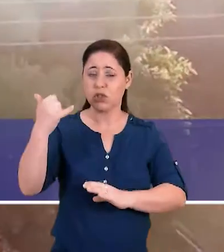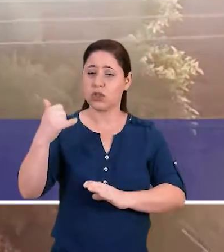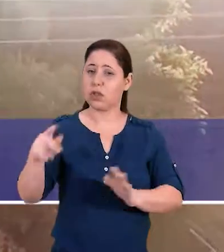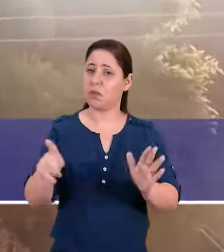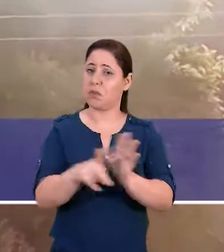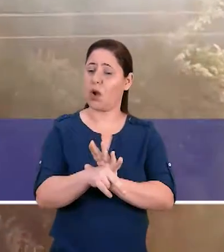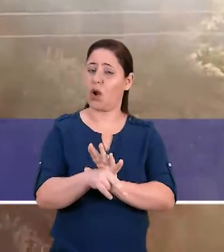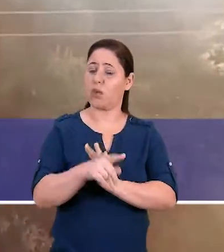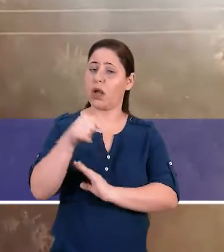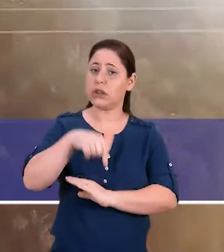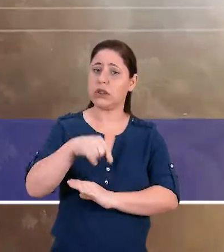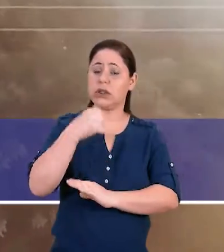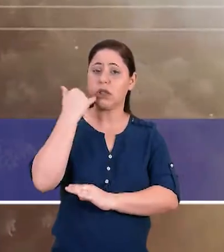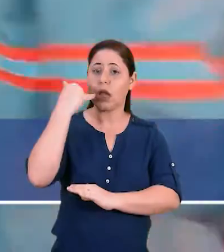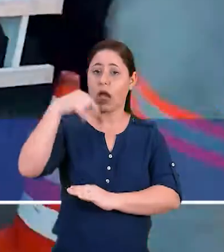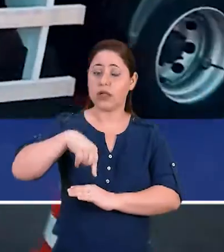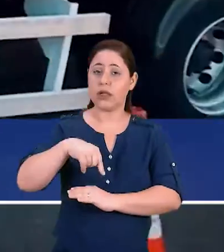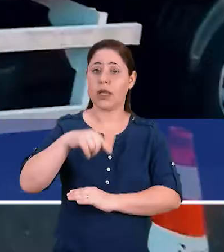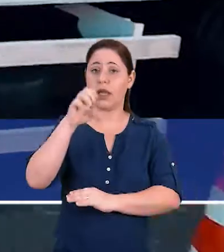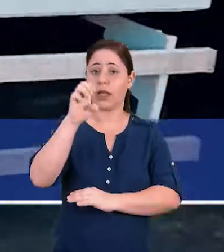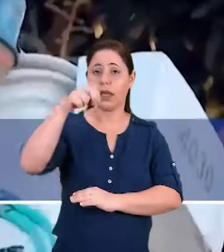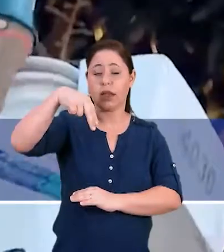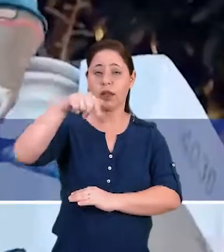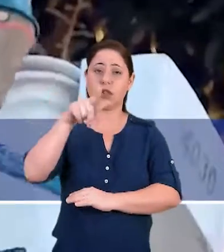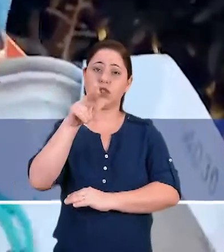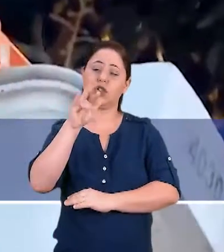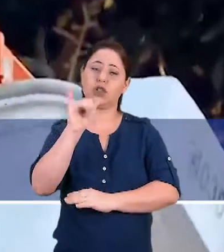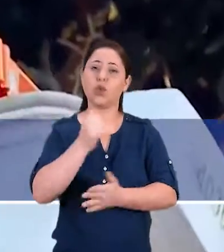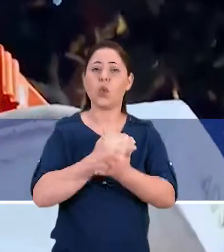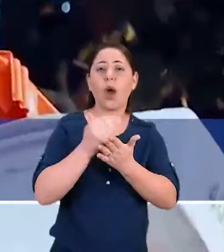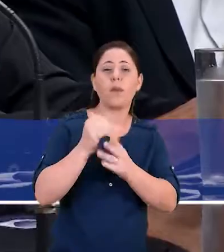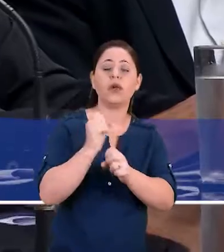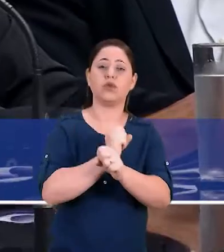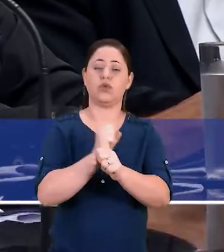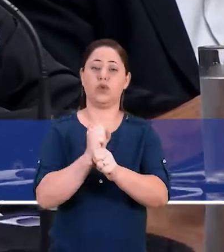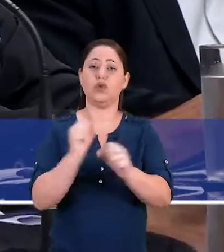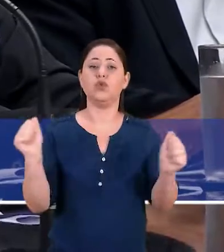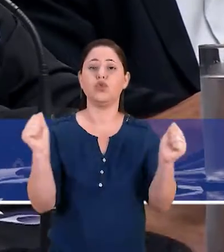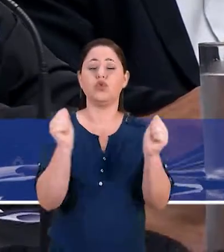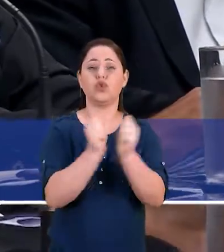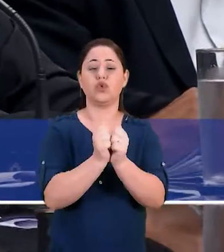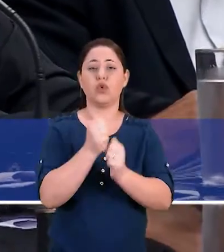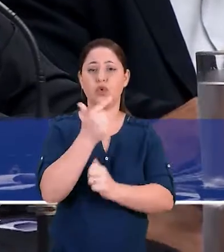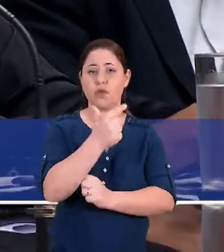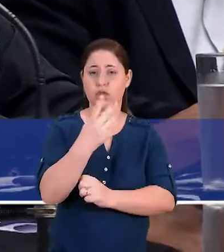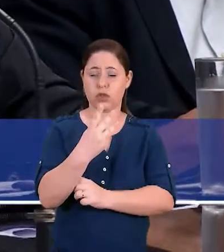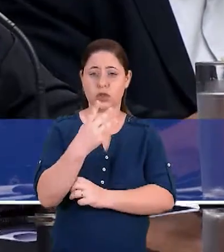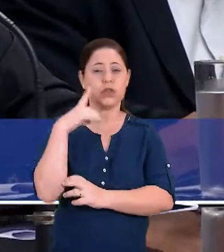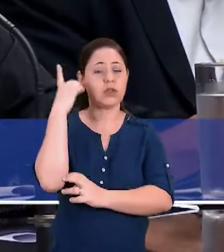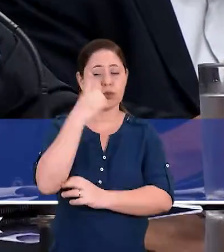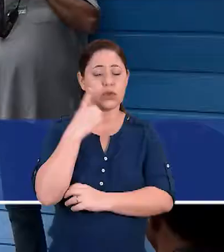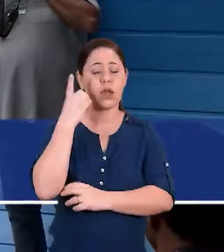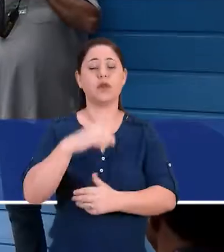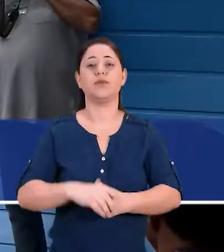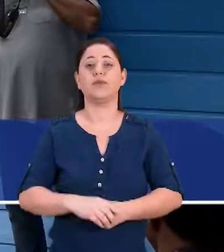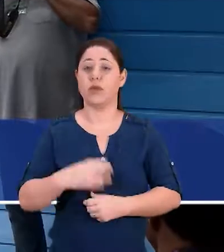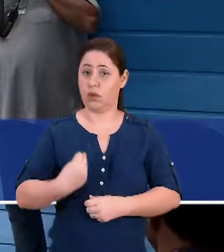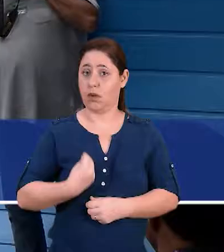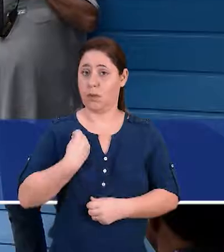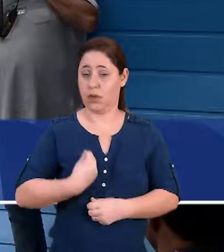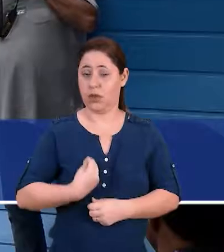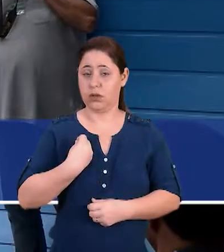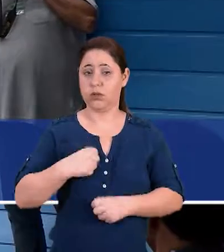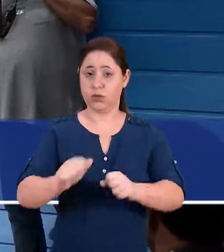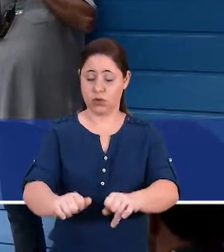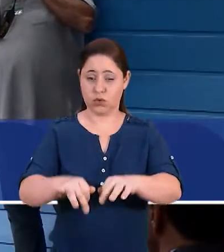concessionária distribuidora do serviço no estado, a Energisa, desde o início do ano, juntamente com os 23 parlamentares que participaram